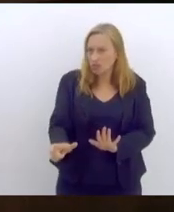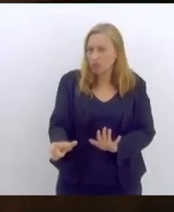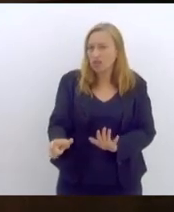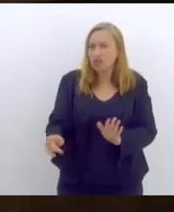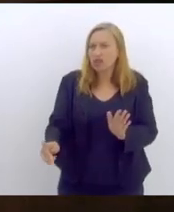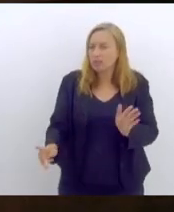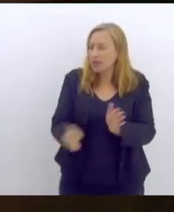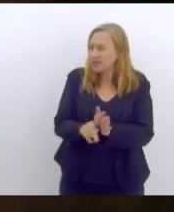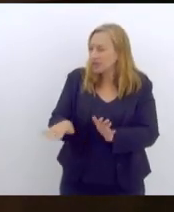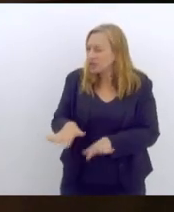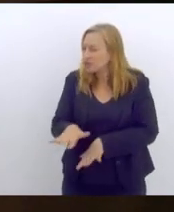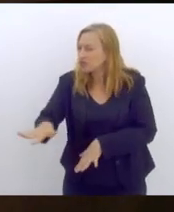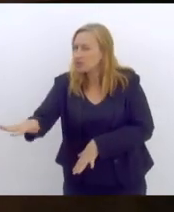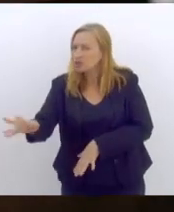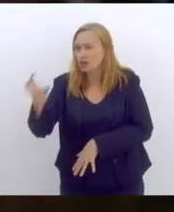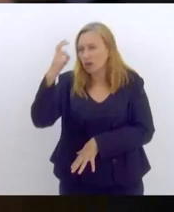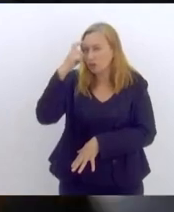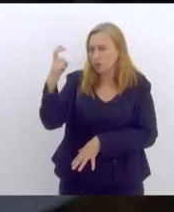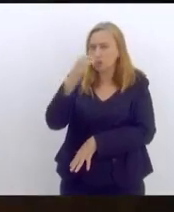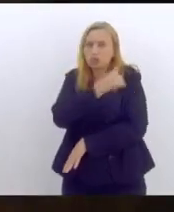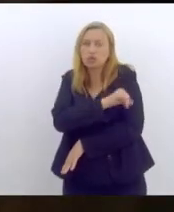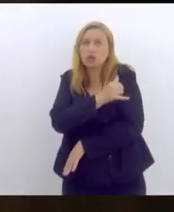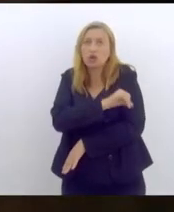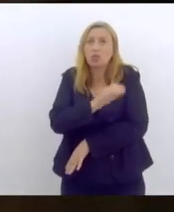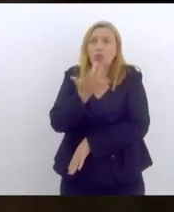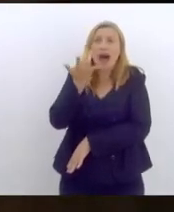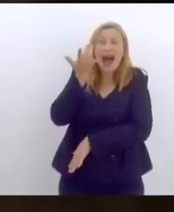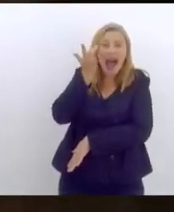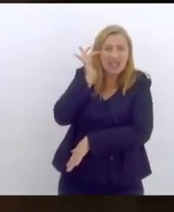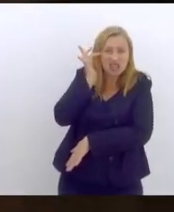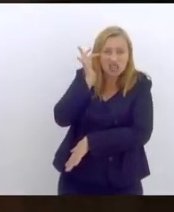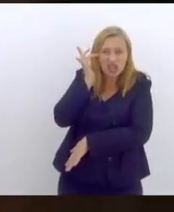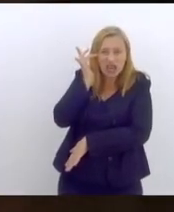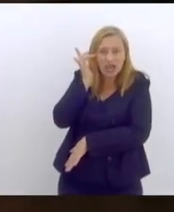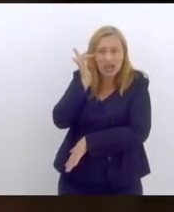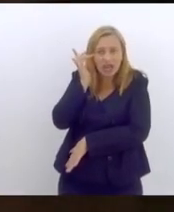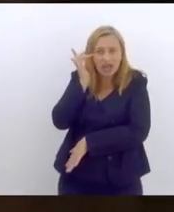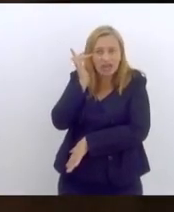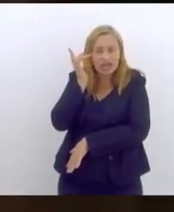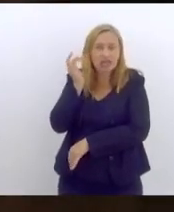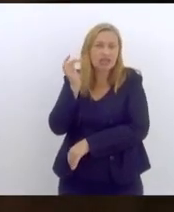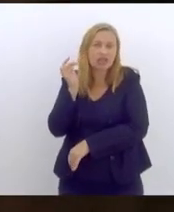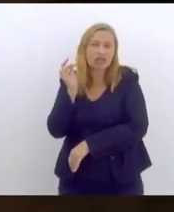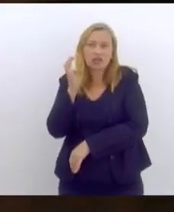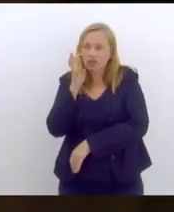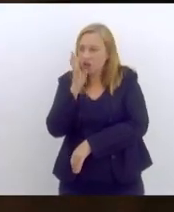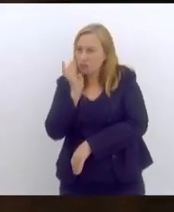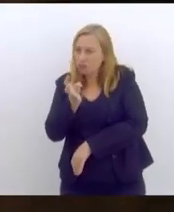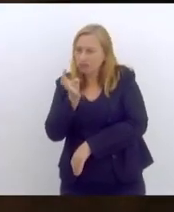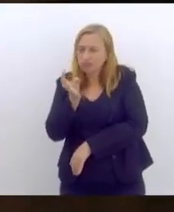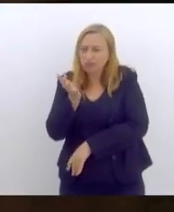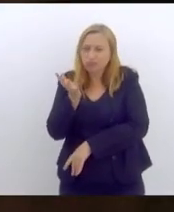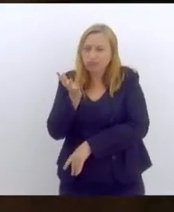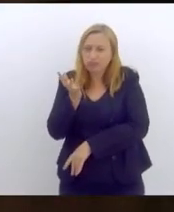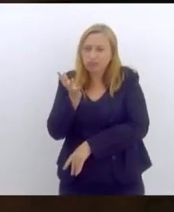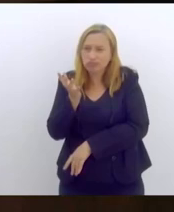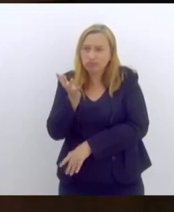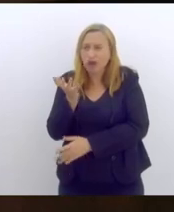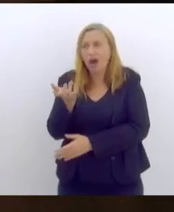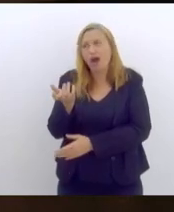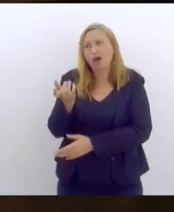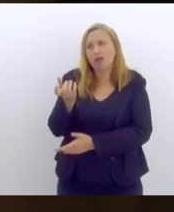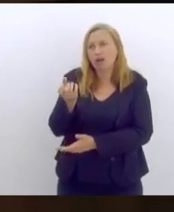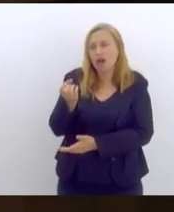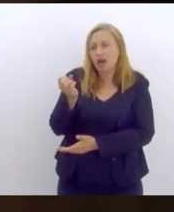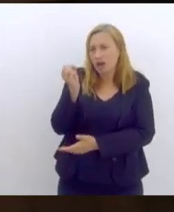periferia, que é o ícone da cultura do Rio de Janeiro, por uma suposta acusação, é o absoluto contrassenso típico do